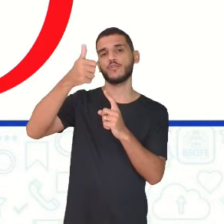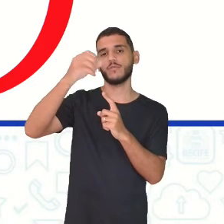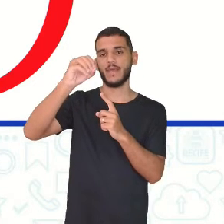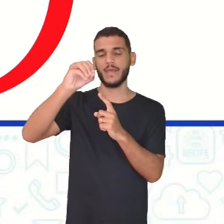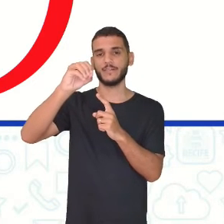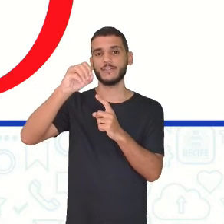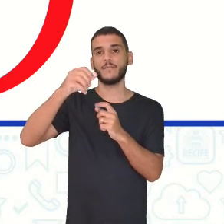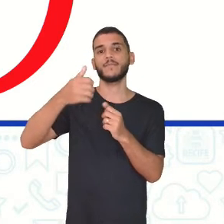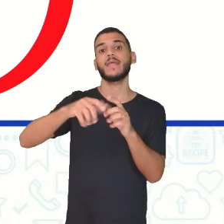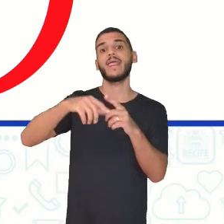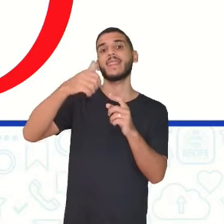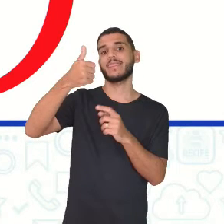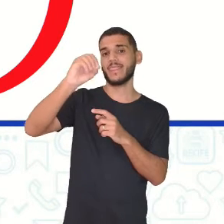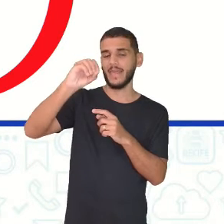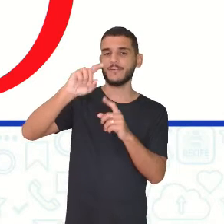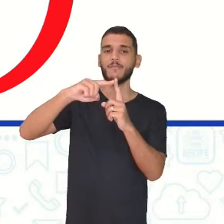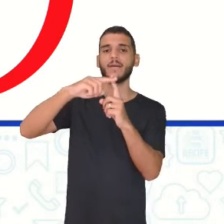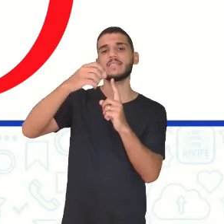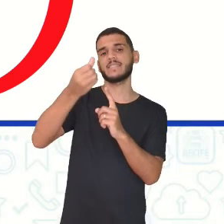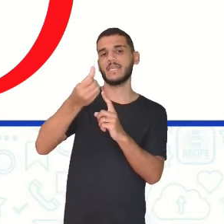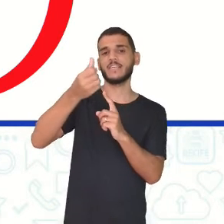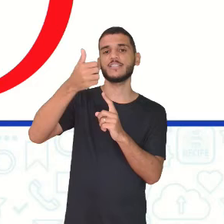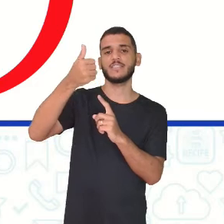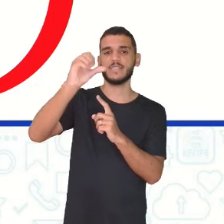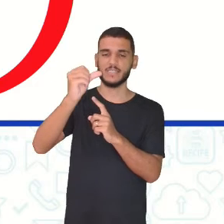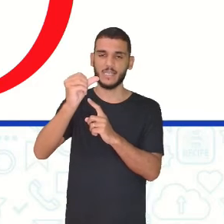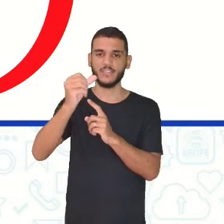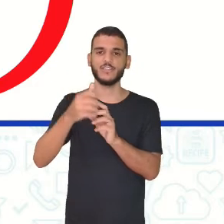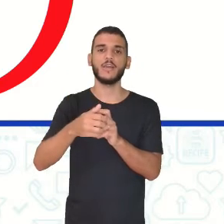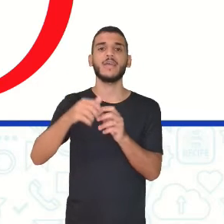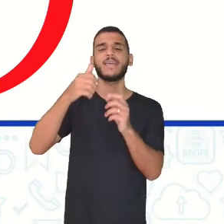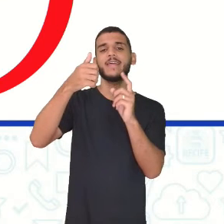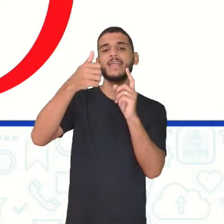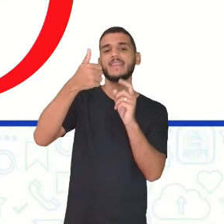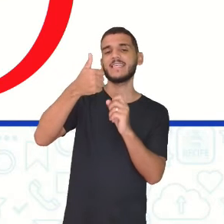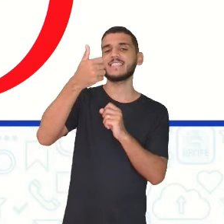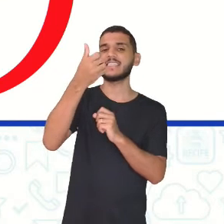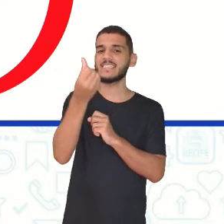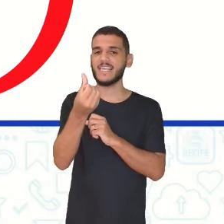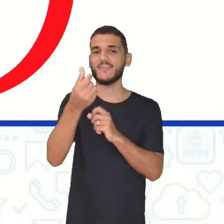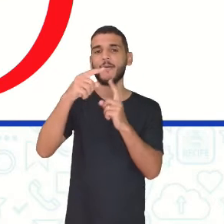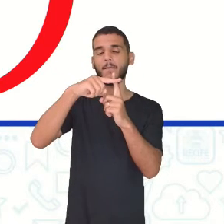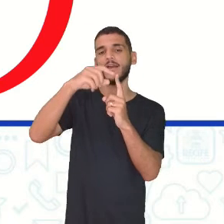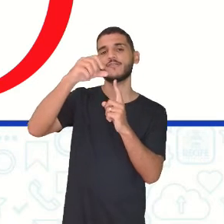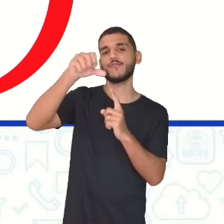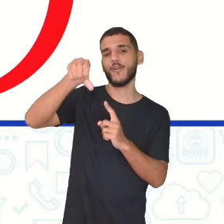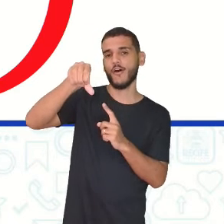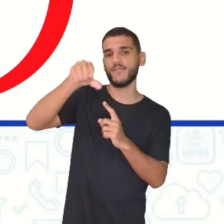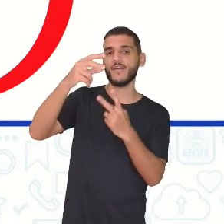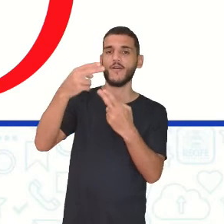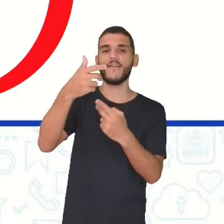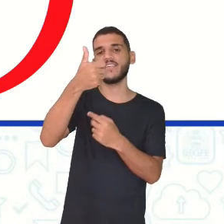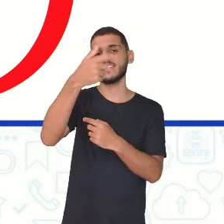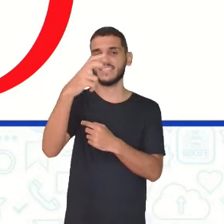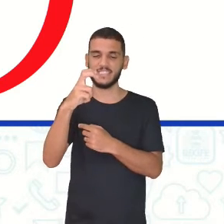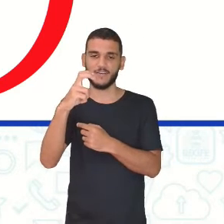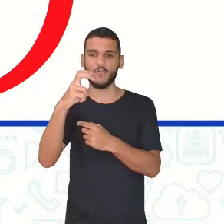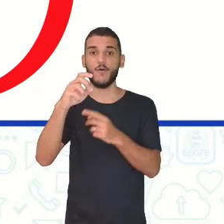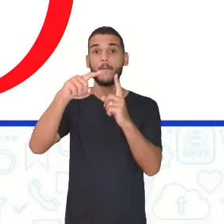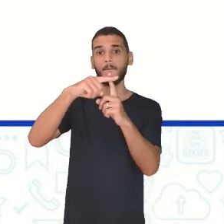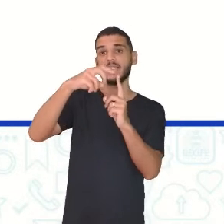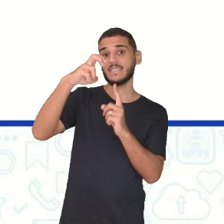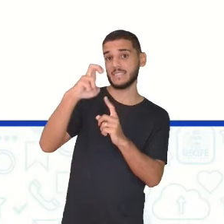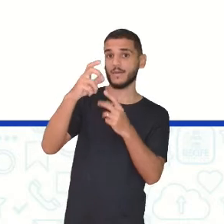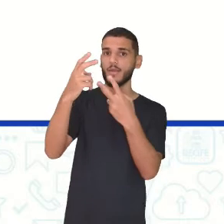mais 6, 16. 16 mais 9, 25. Mais 5 é igual a